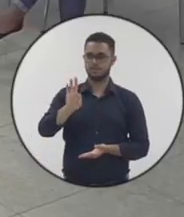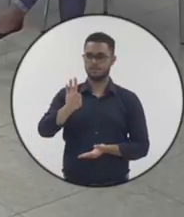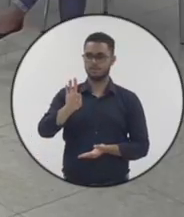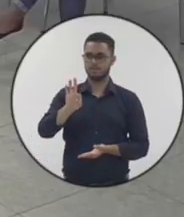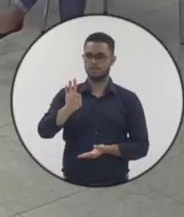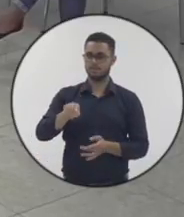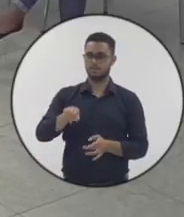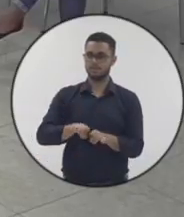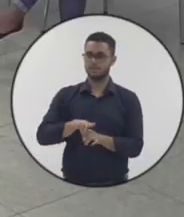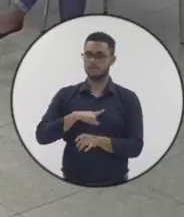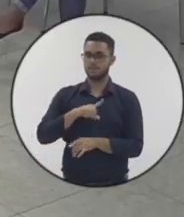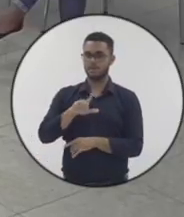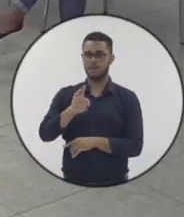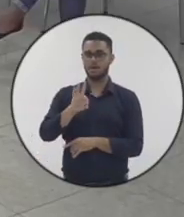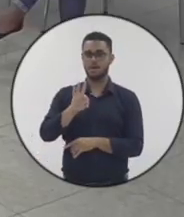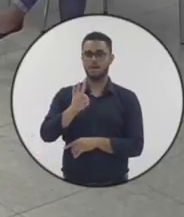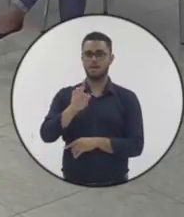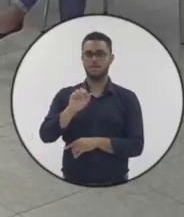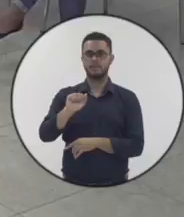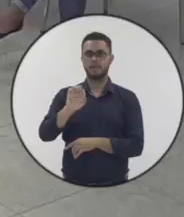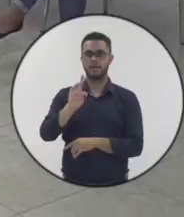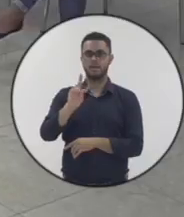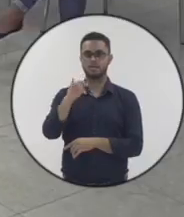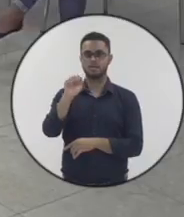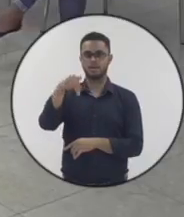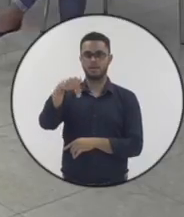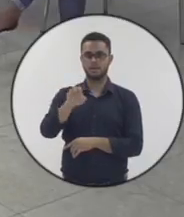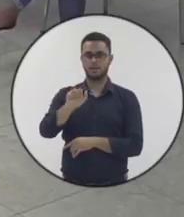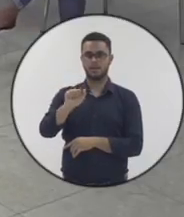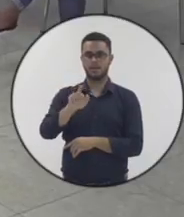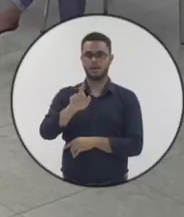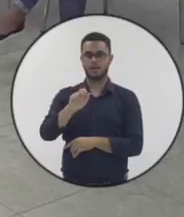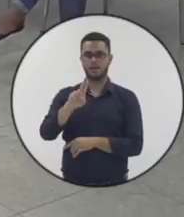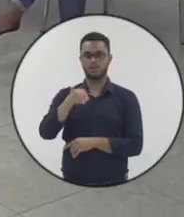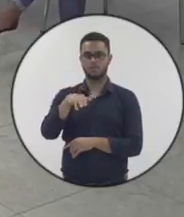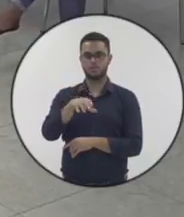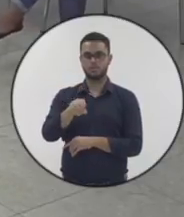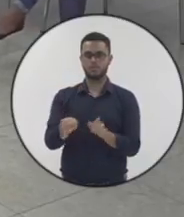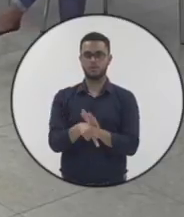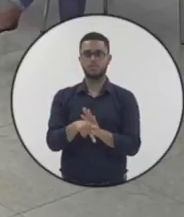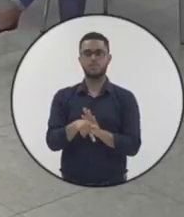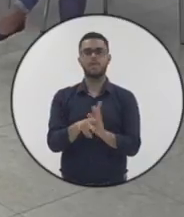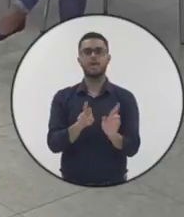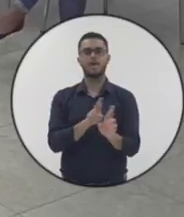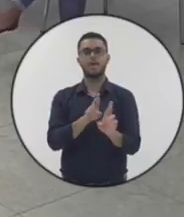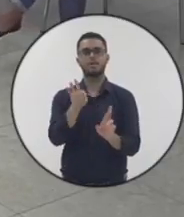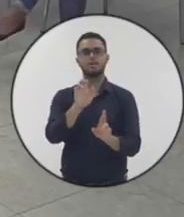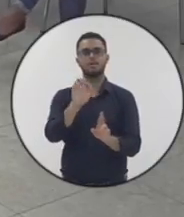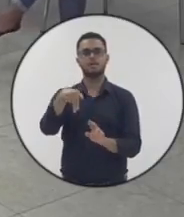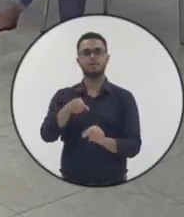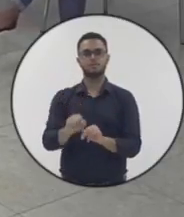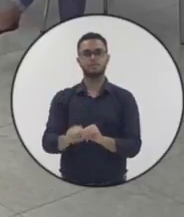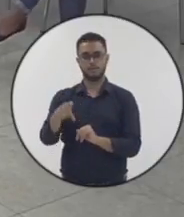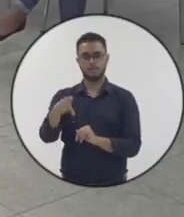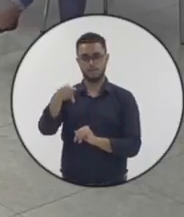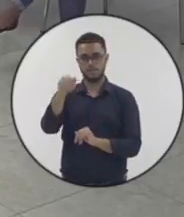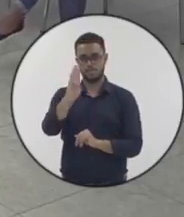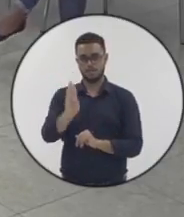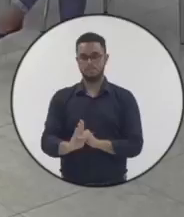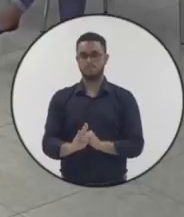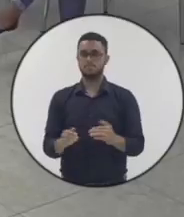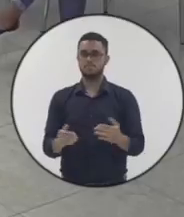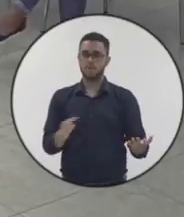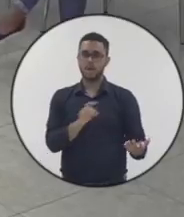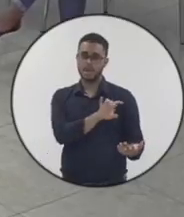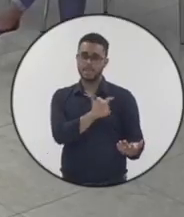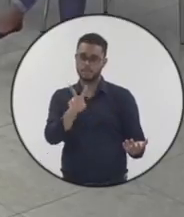também a Tatiane Araújo, da Rede Trans Brasil. Cada uma delas, cada um deles vai se apresentar melhor, poder falar um